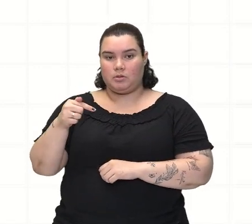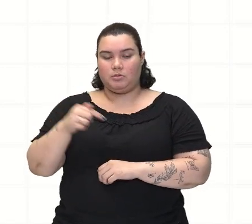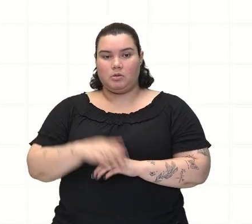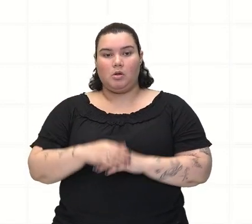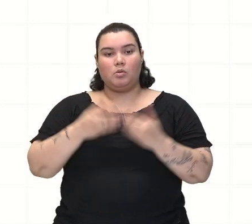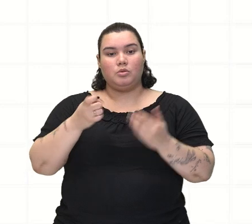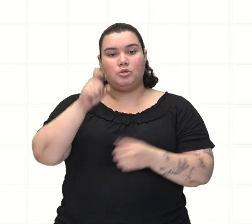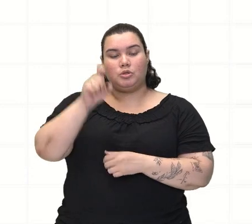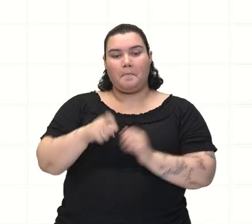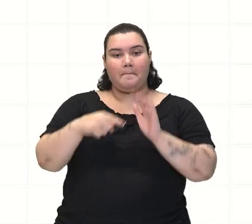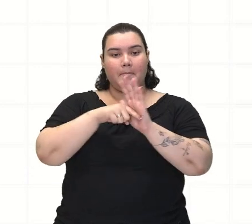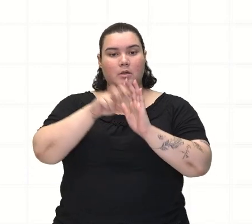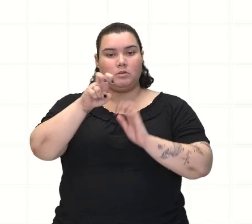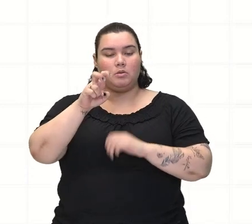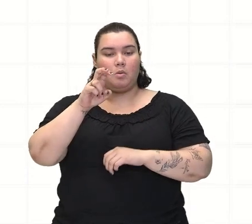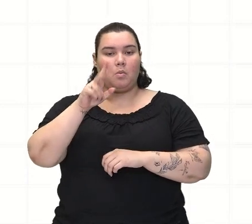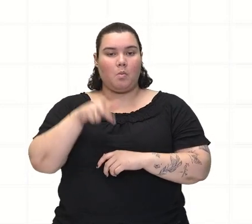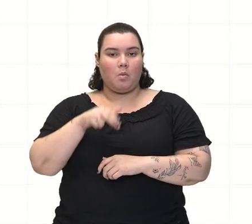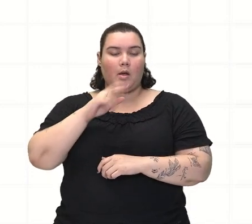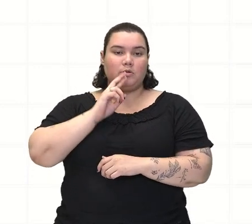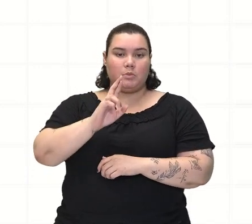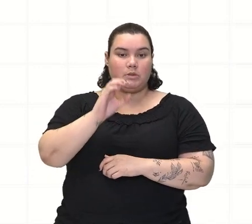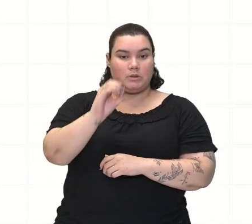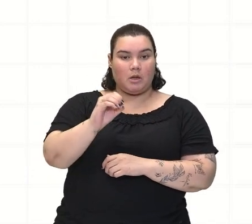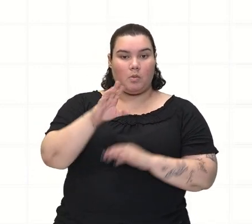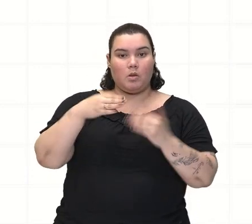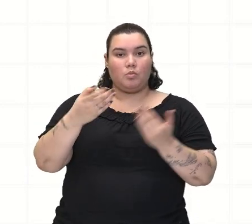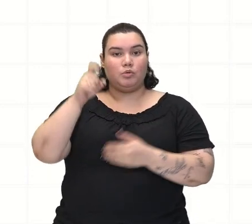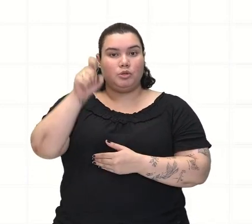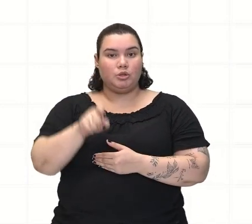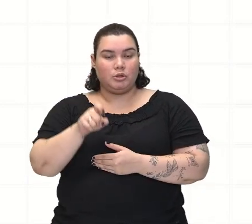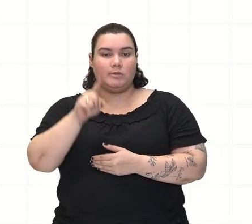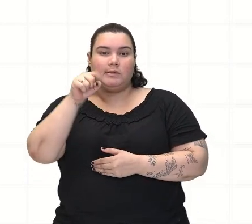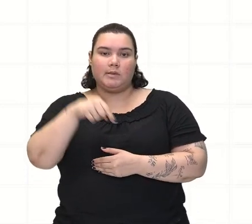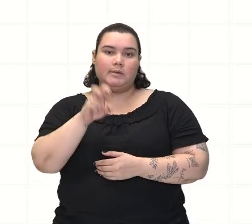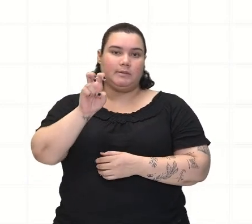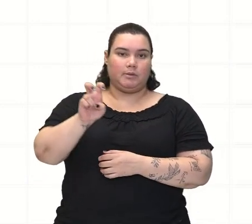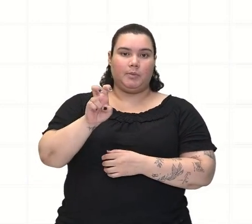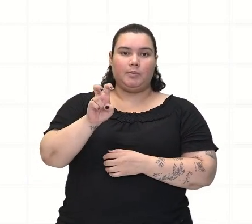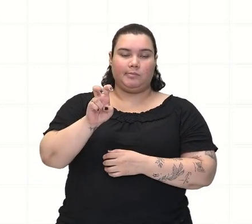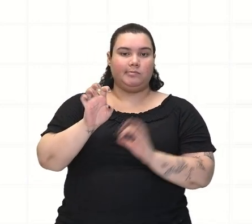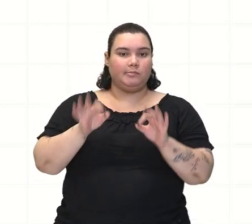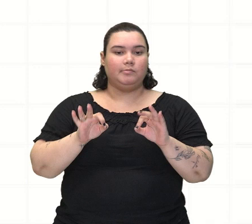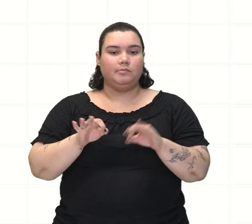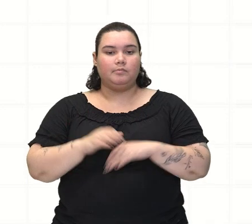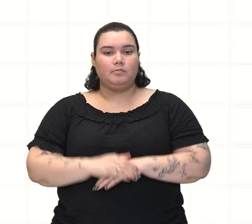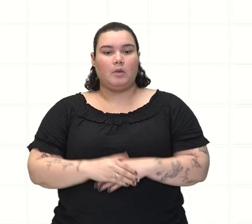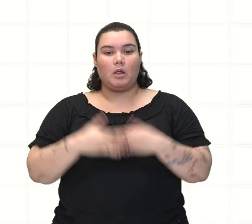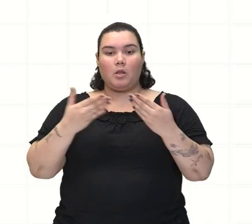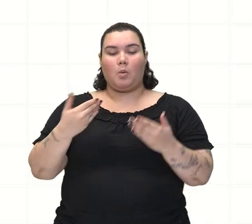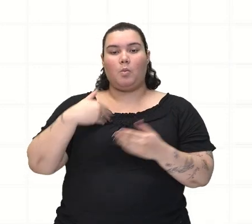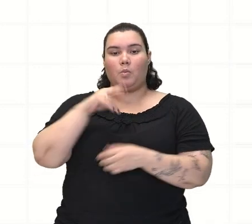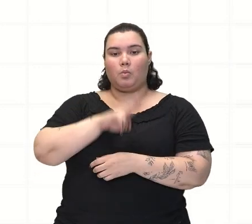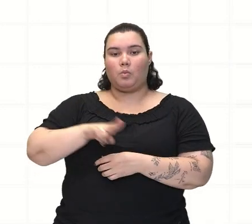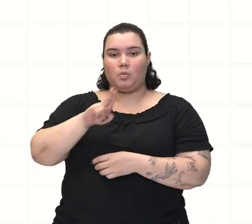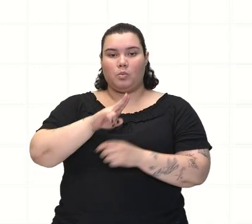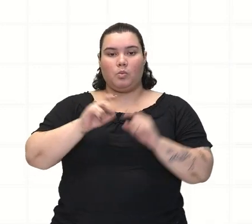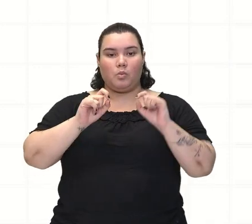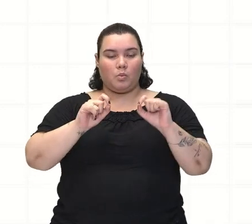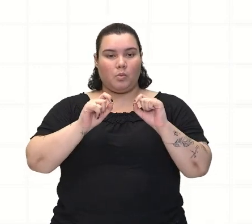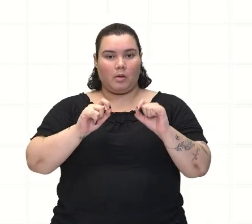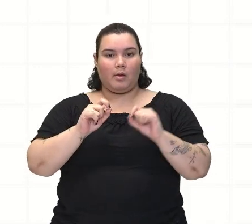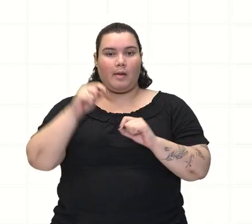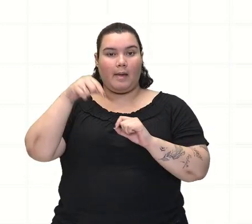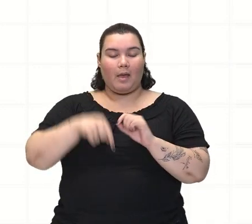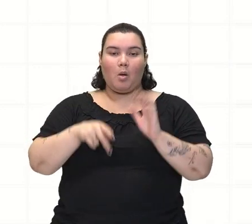0, nós temos aqui que x é igual a 5. Então, Como eu estou trabalhando com distância, né,